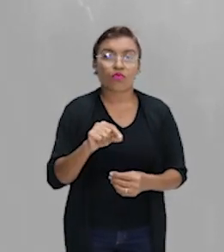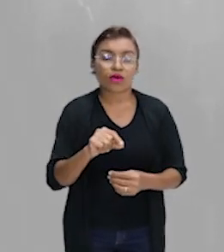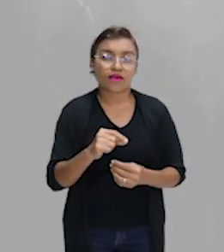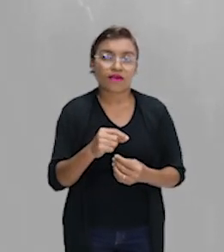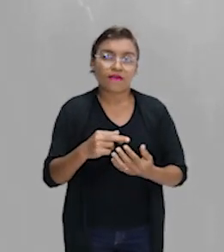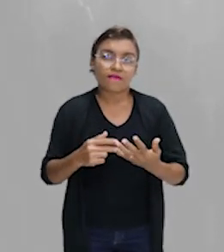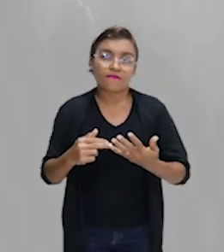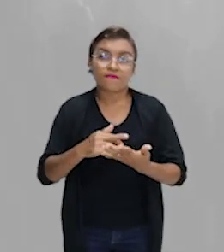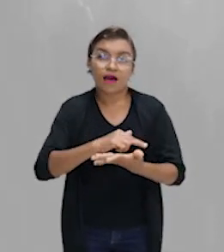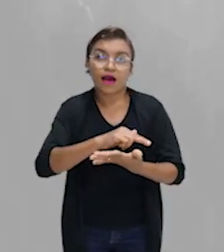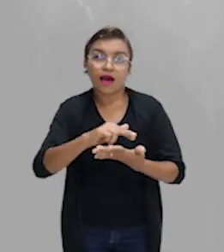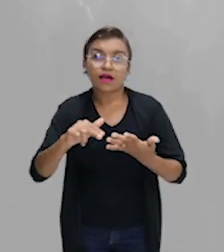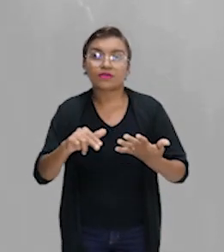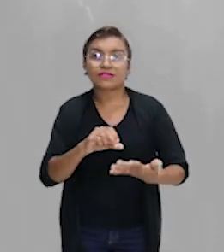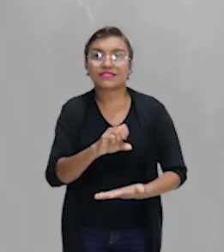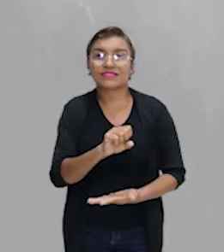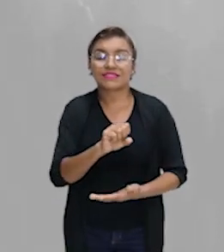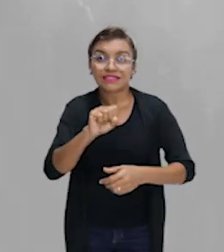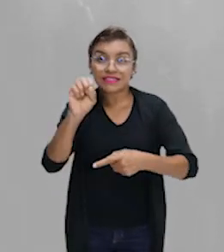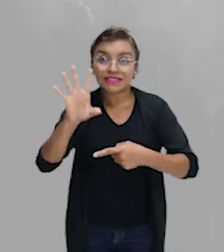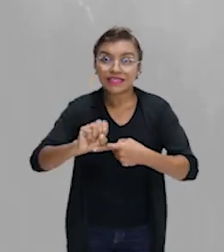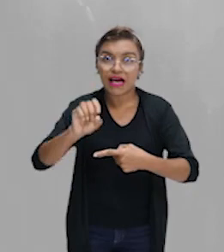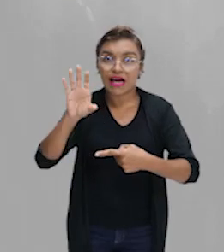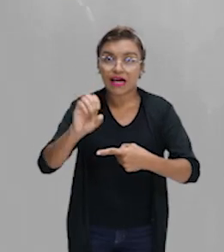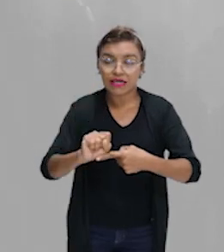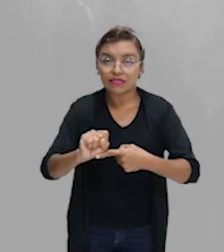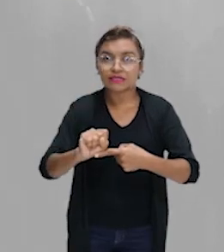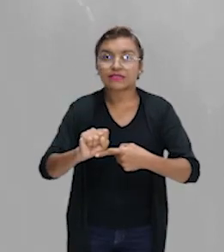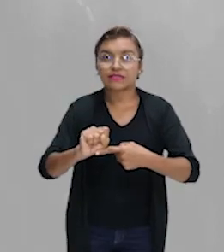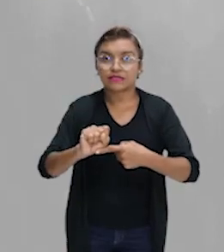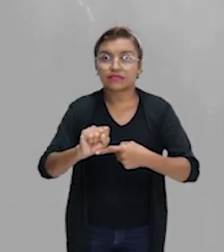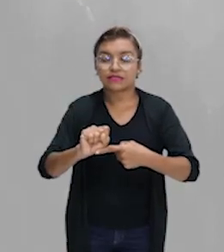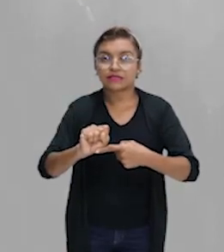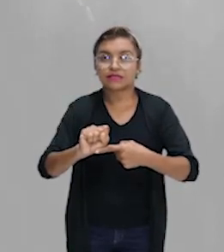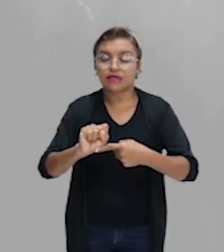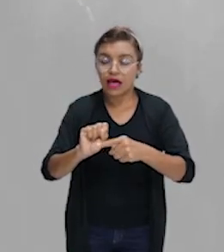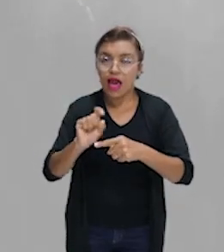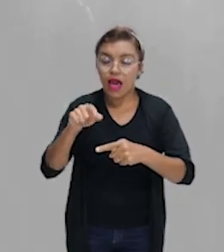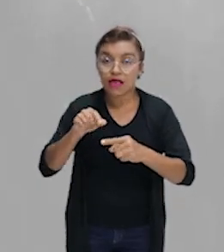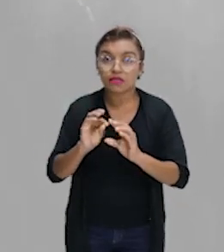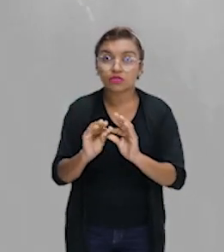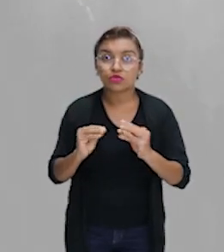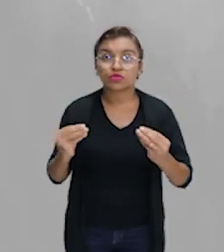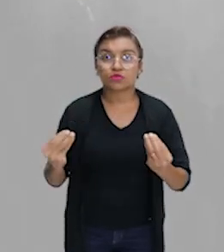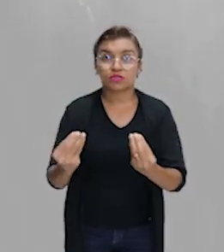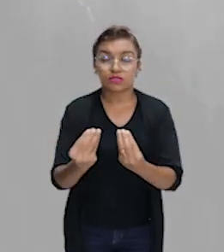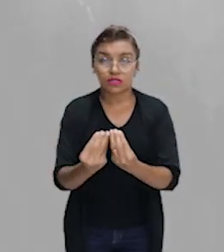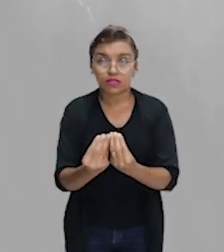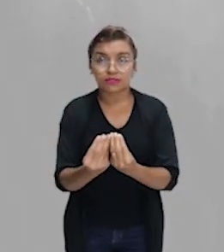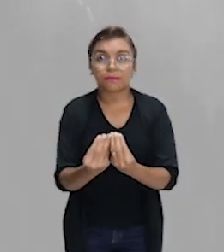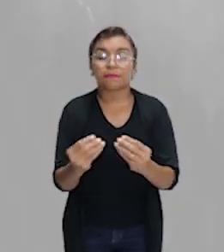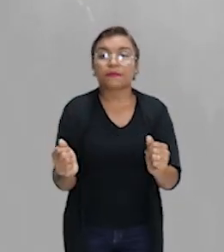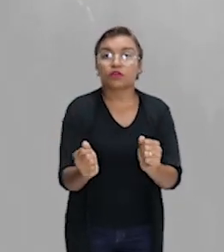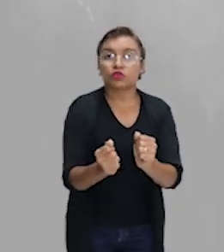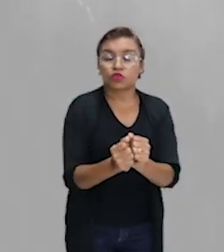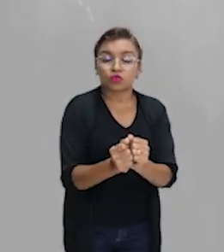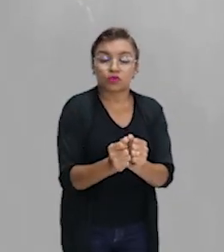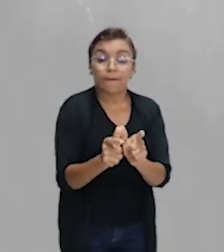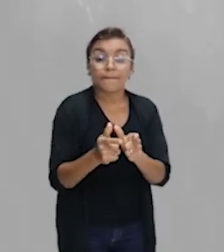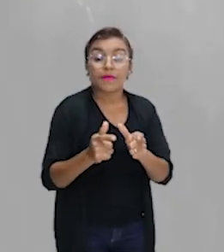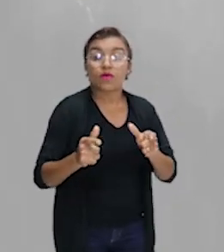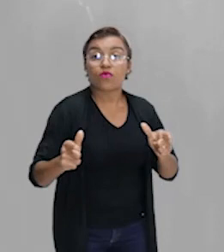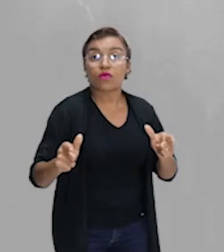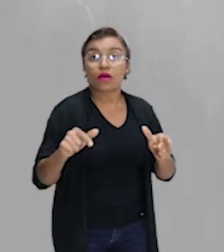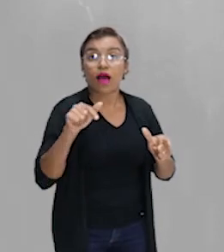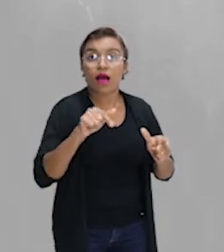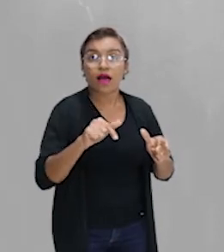vários sais, substâncias não vamos chamar de sais. Dentre esses sais, a maior parte